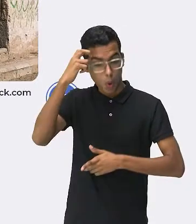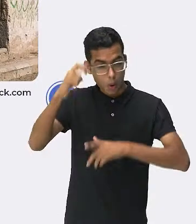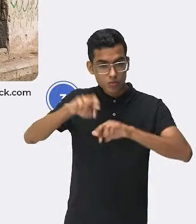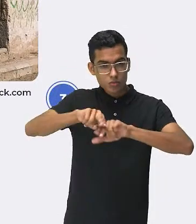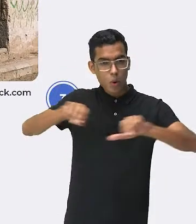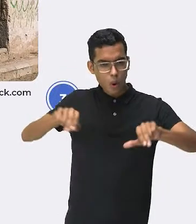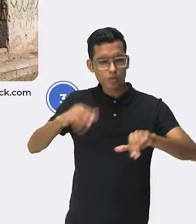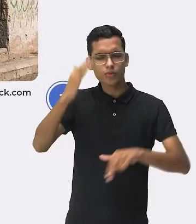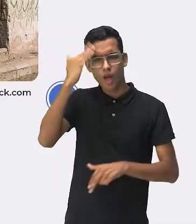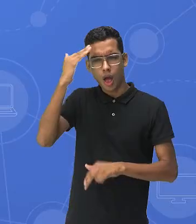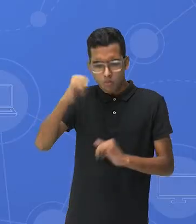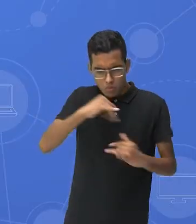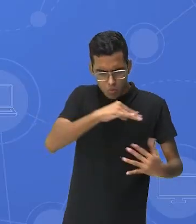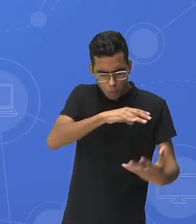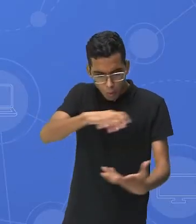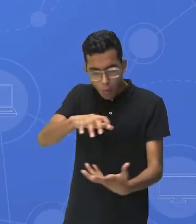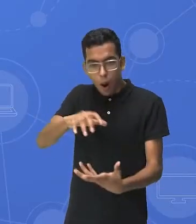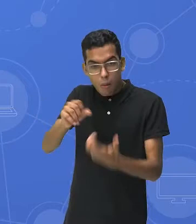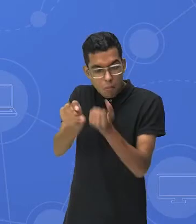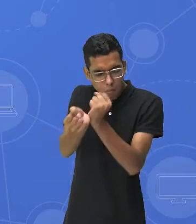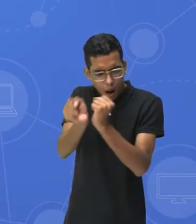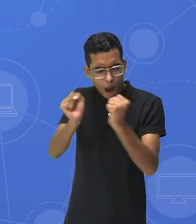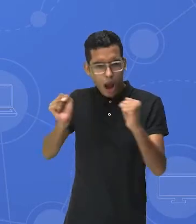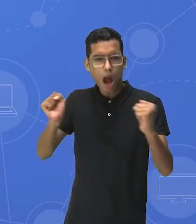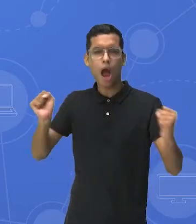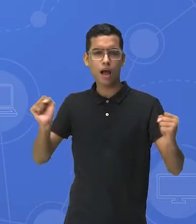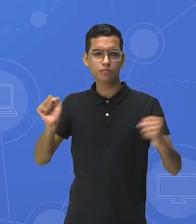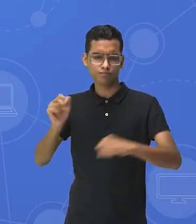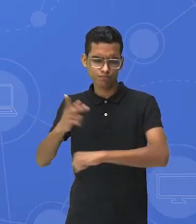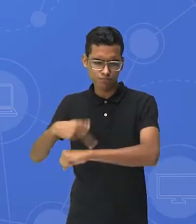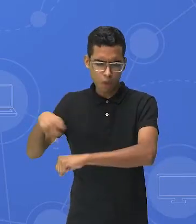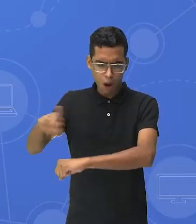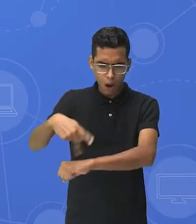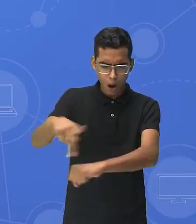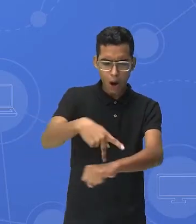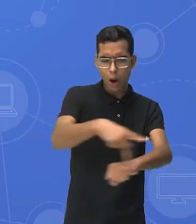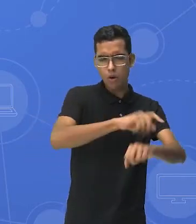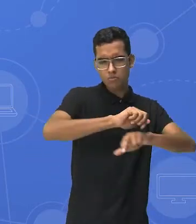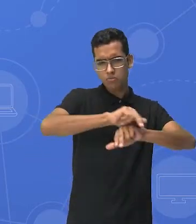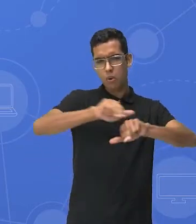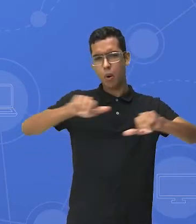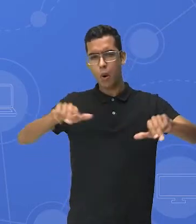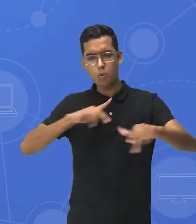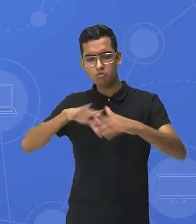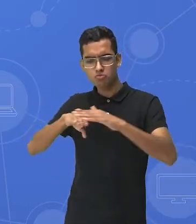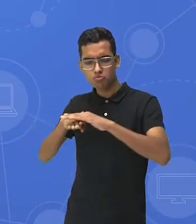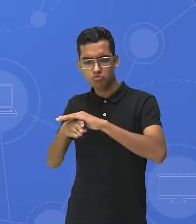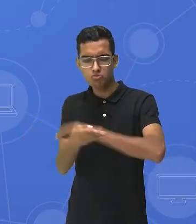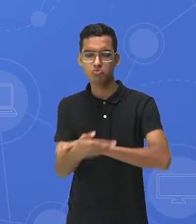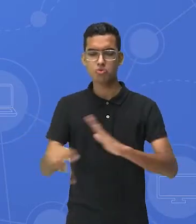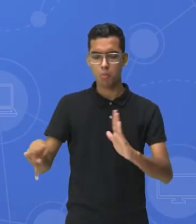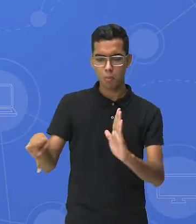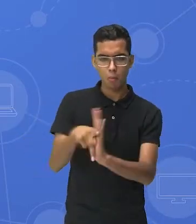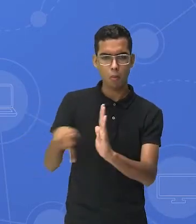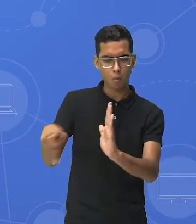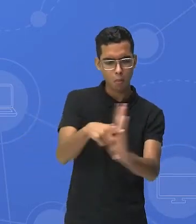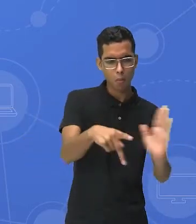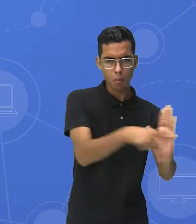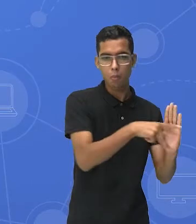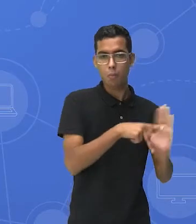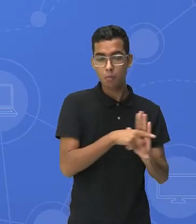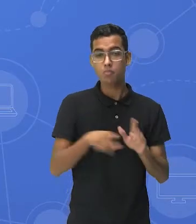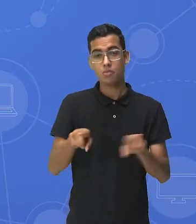é gigantesco, né? Vários e vários países, cada um com os seus costumes, com as suas crenças, com os